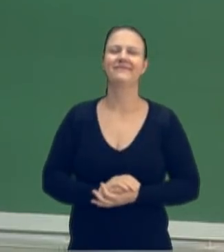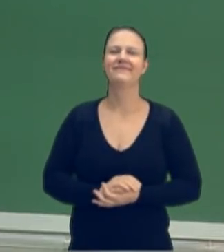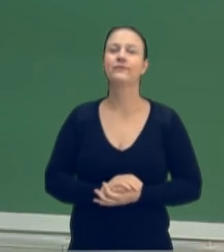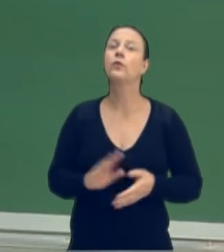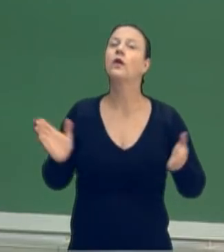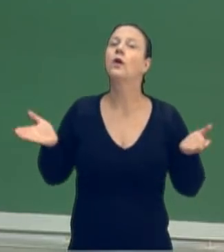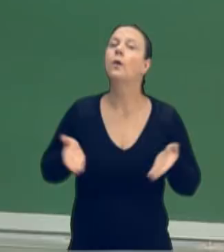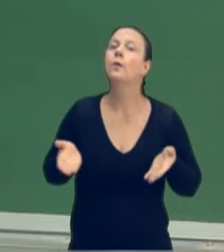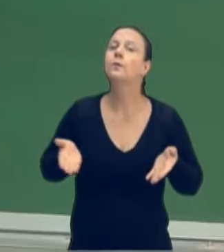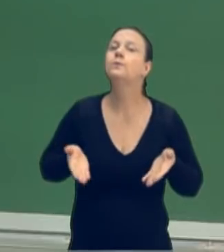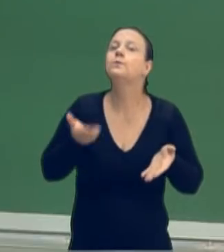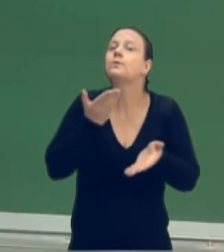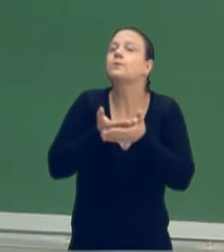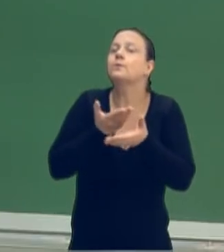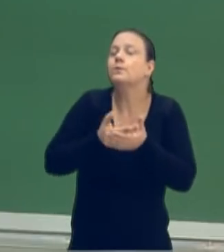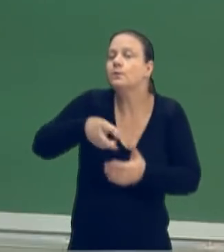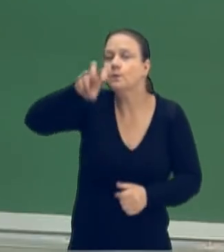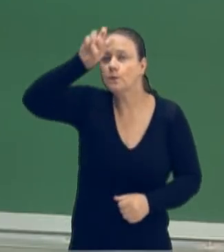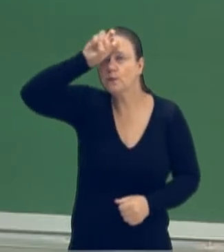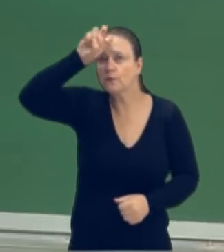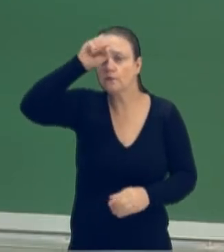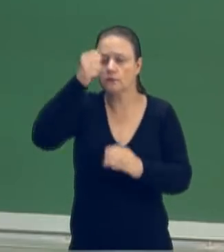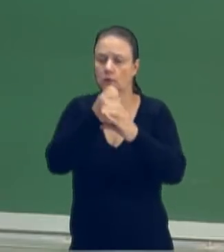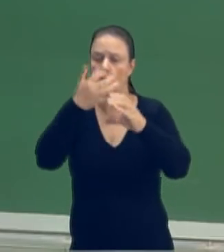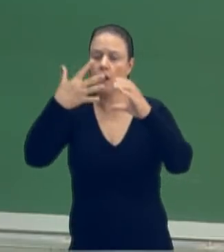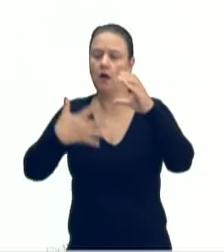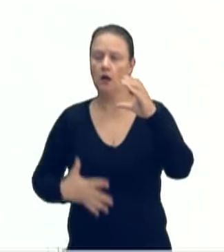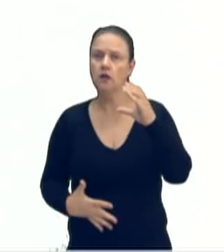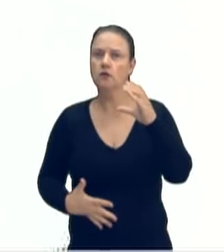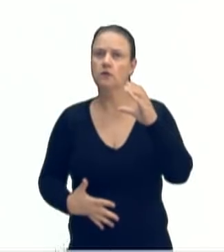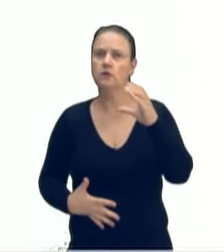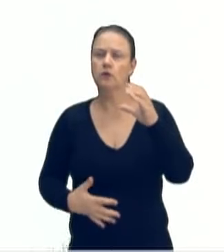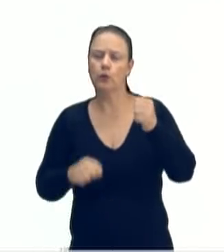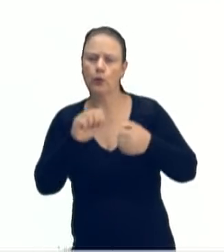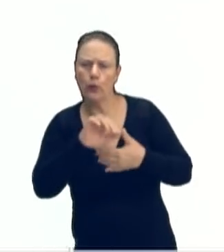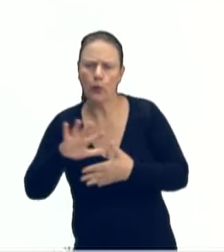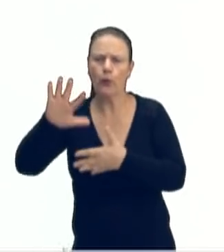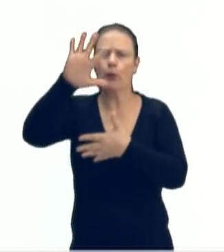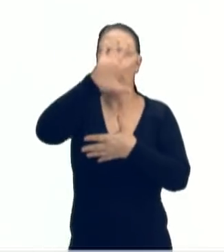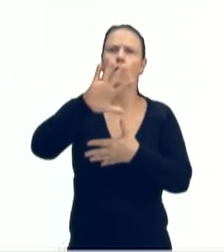Hoje nós vamos estudar do Egito Antigo, as características geográficas, a nossa origem do período